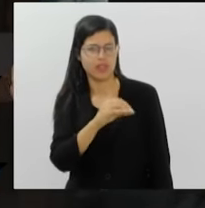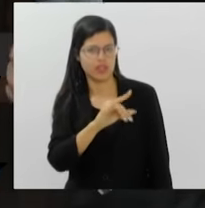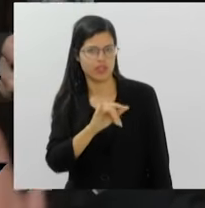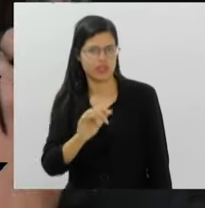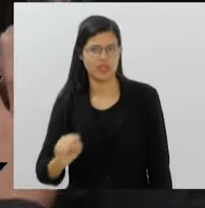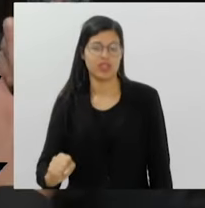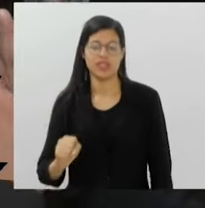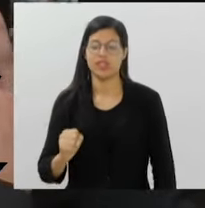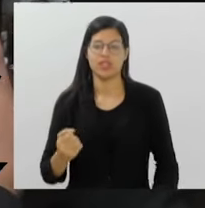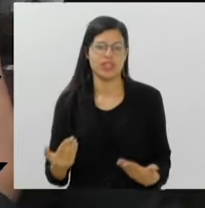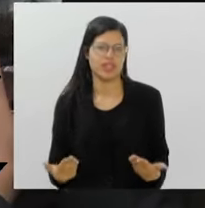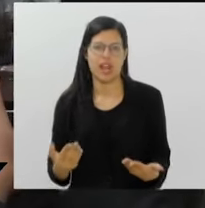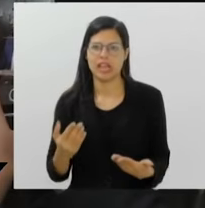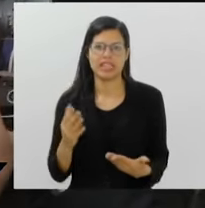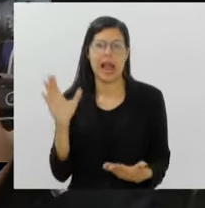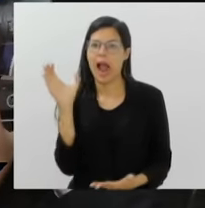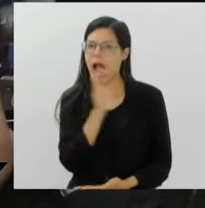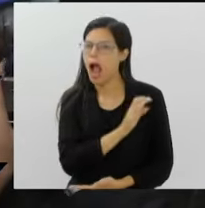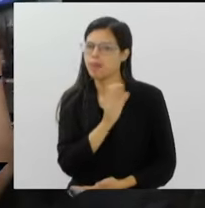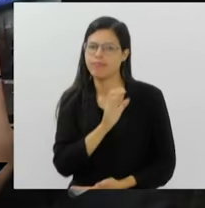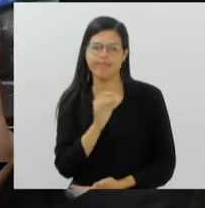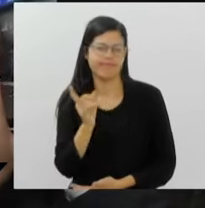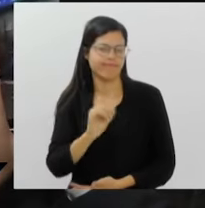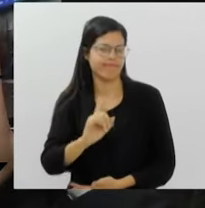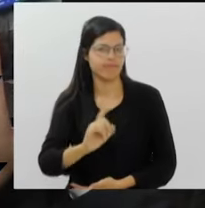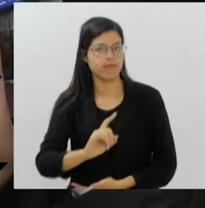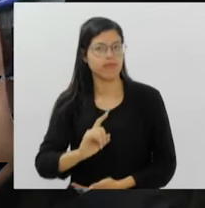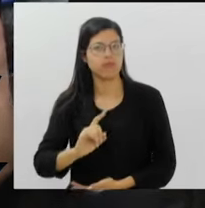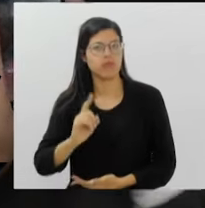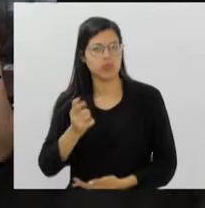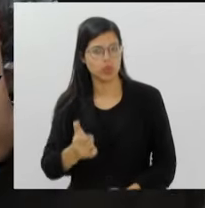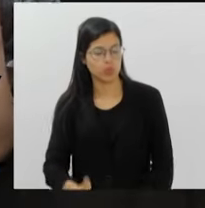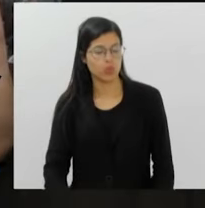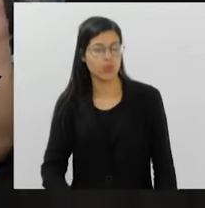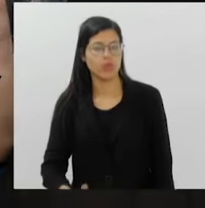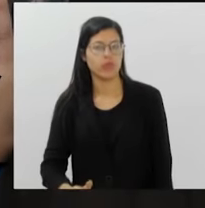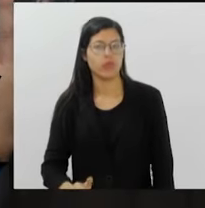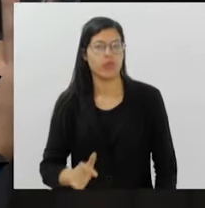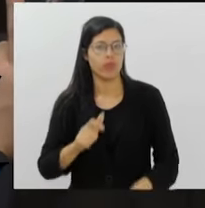um toque de mágica qualquer. Eu acho, e repito, finalizando,